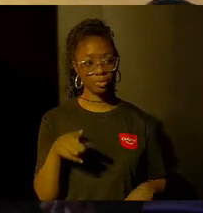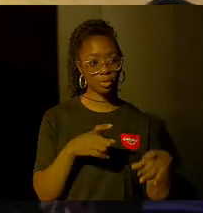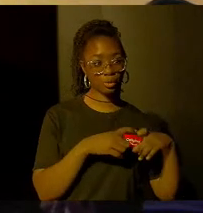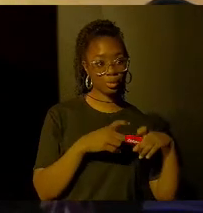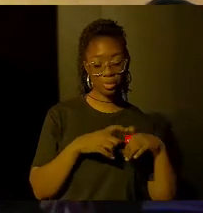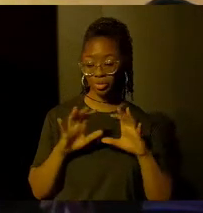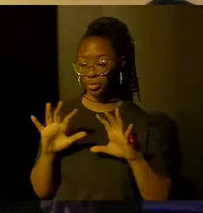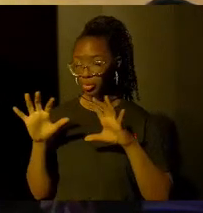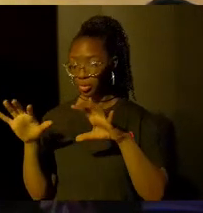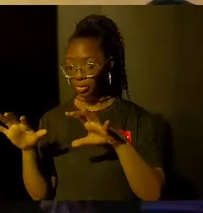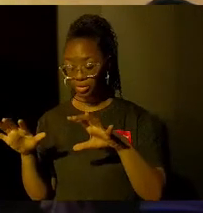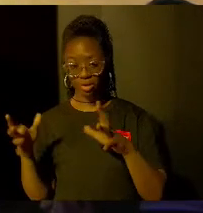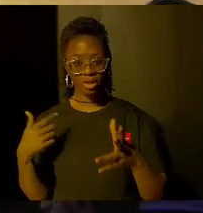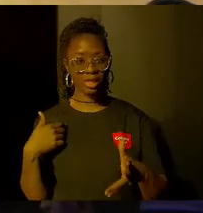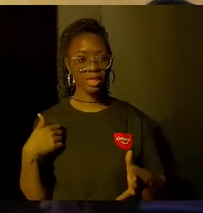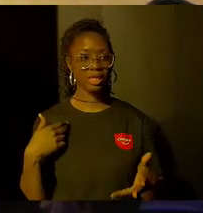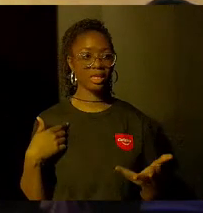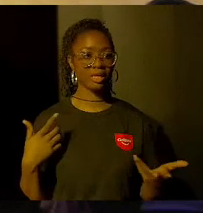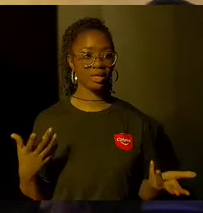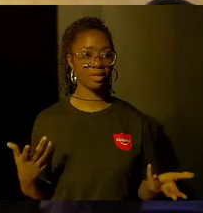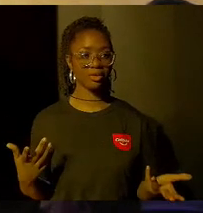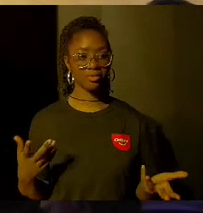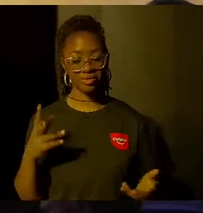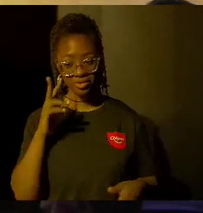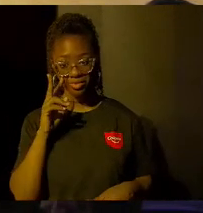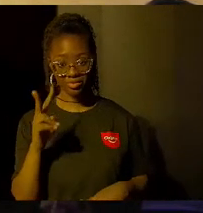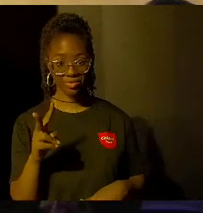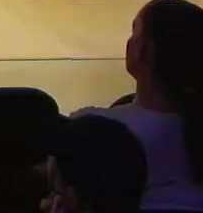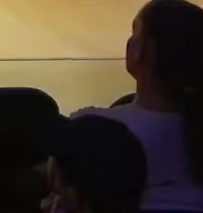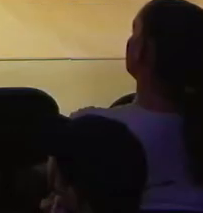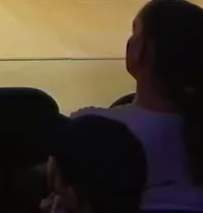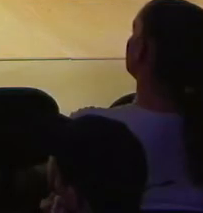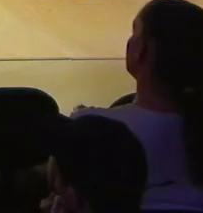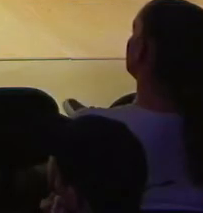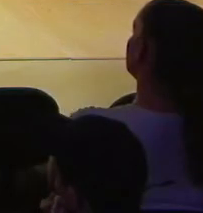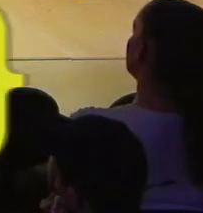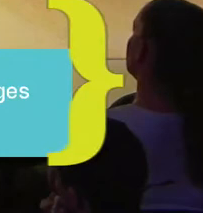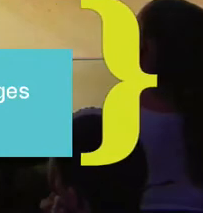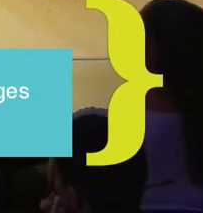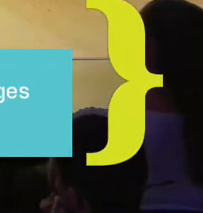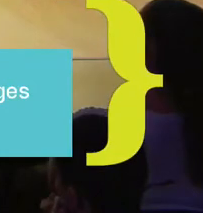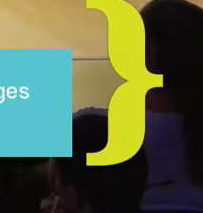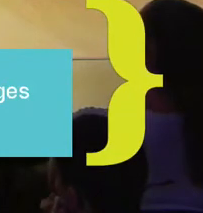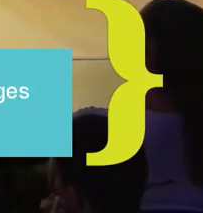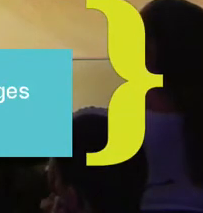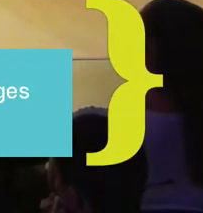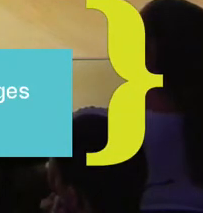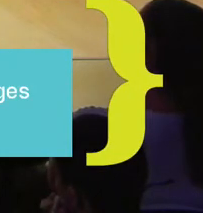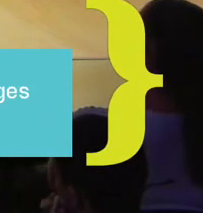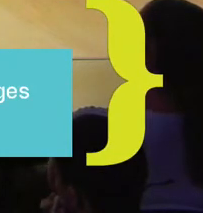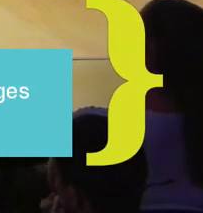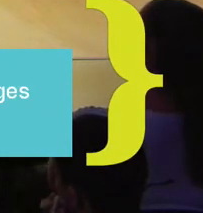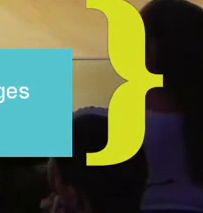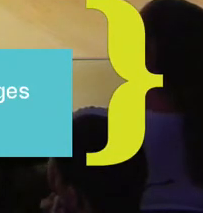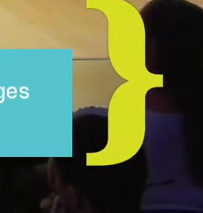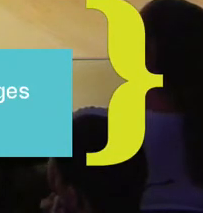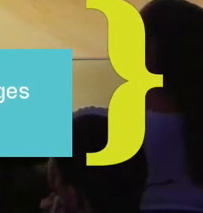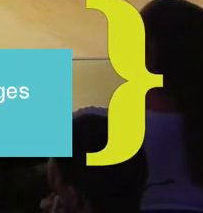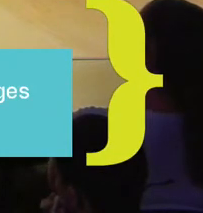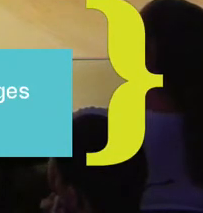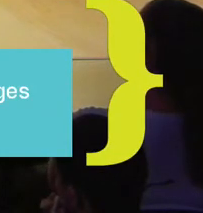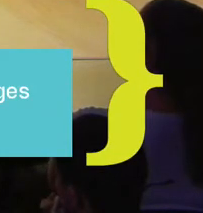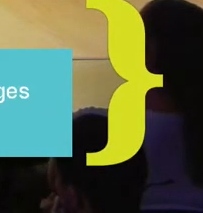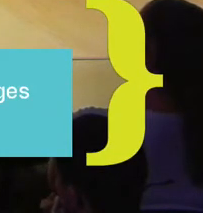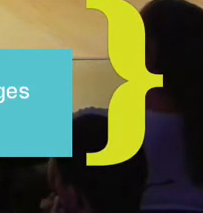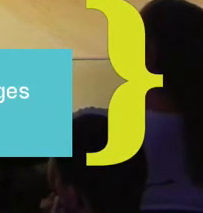eu era um médico e devido a um negócio aqui esse negócio virando monstro que eu percebia que a obra nem era mais para falar